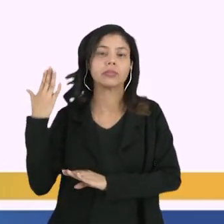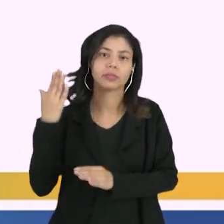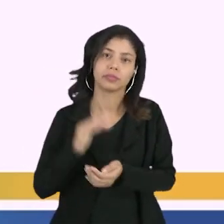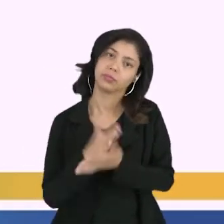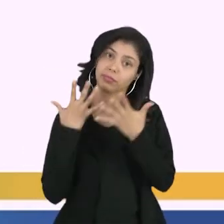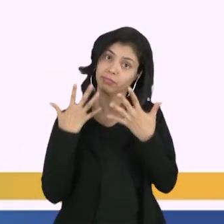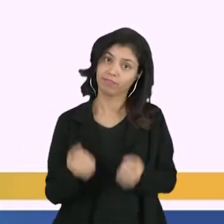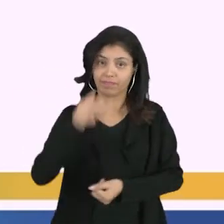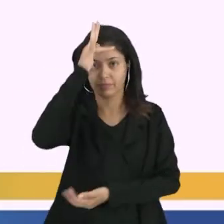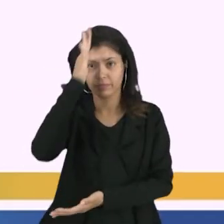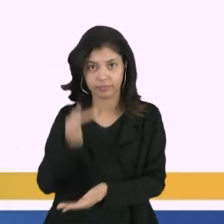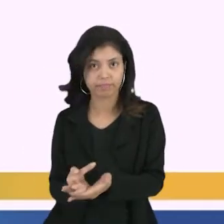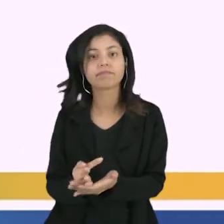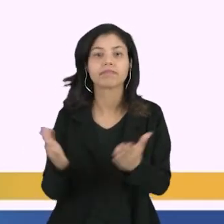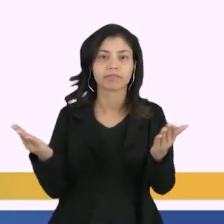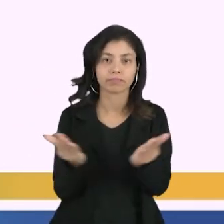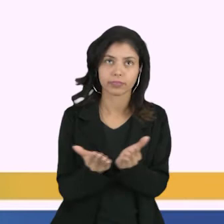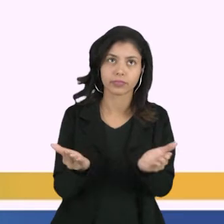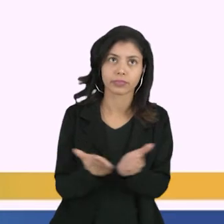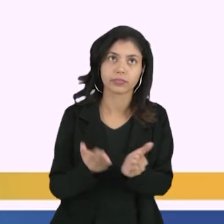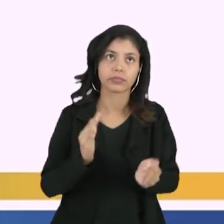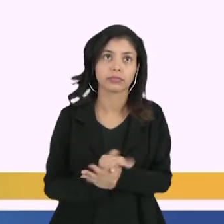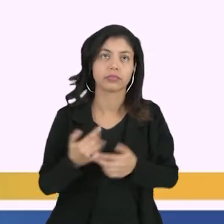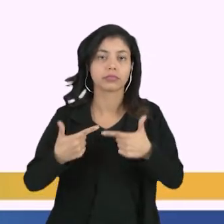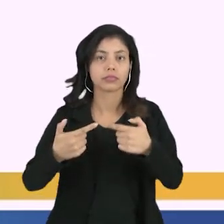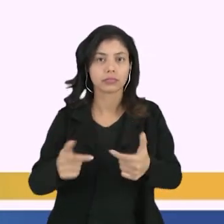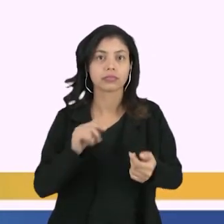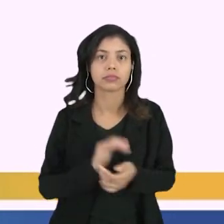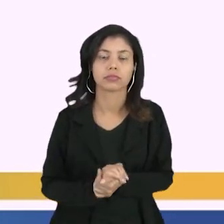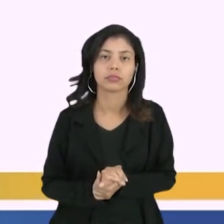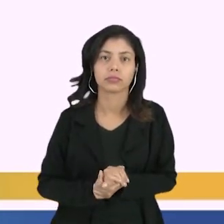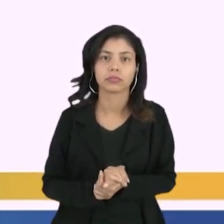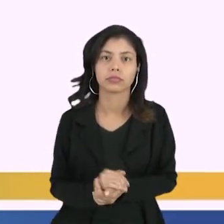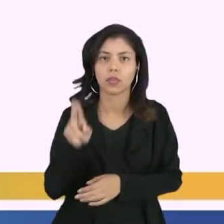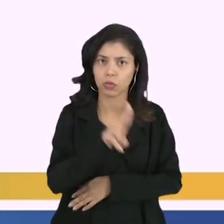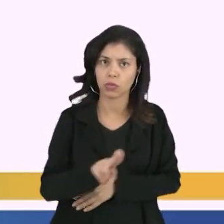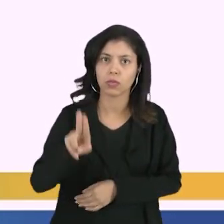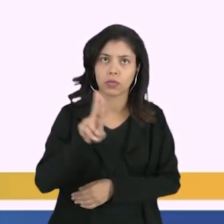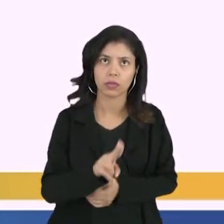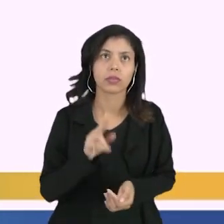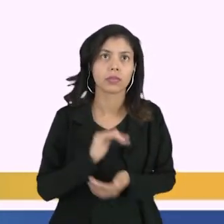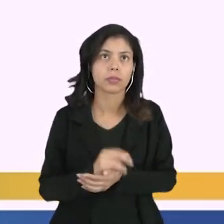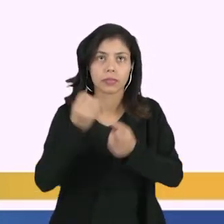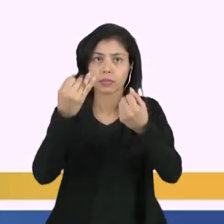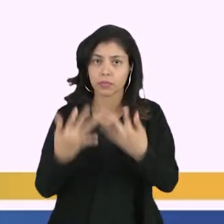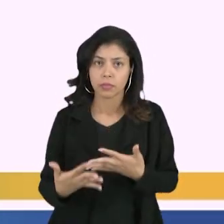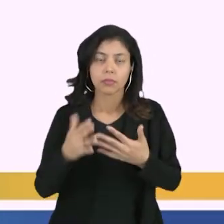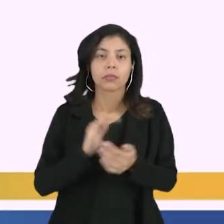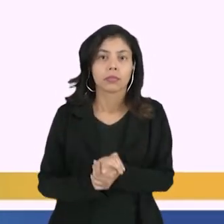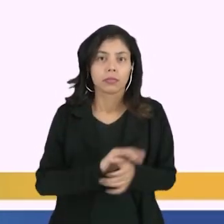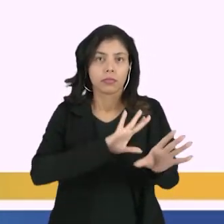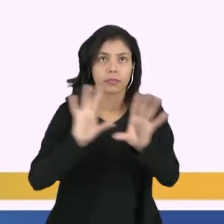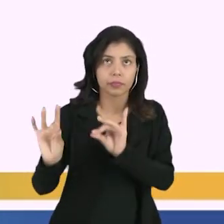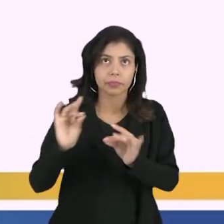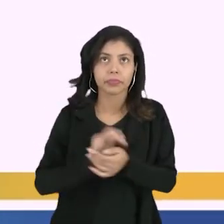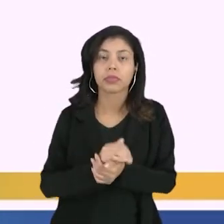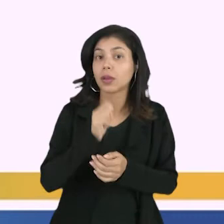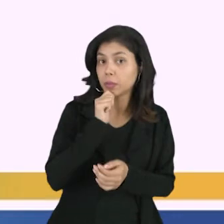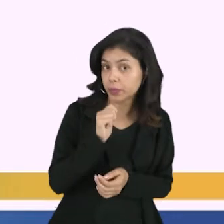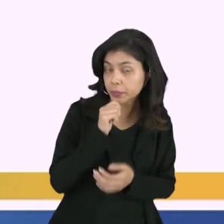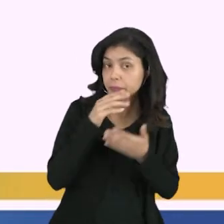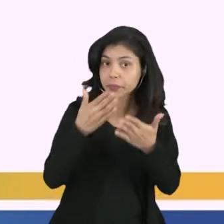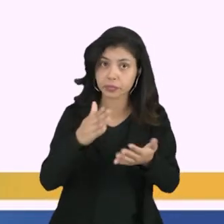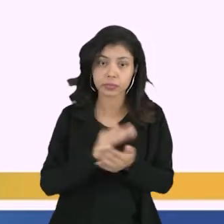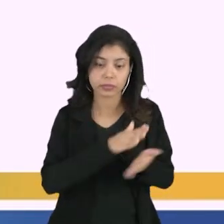convertiam à fé cristã também, tanto que esse termo guerra justa é usado para justificar, dar legitimidade, né? E aí,